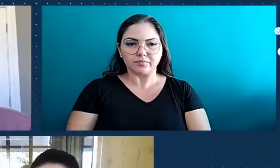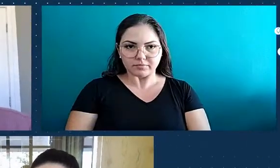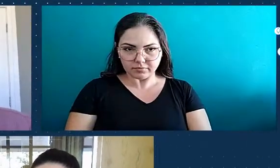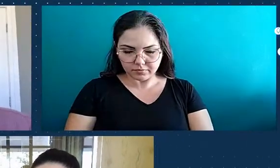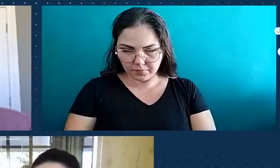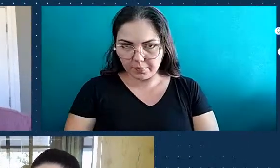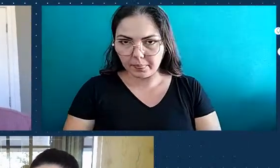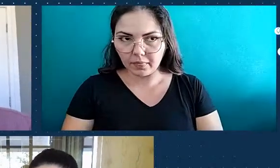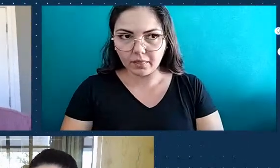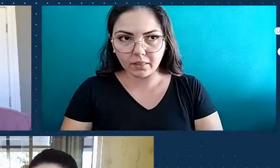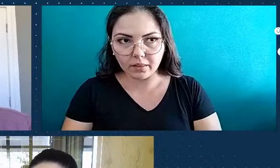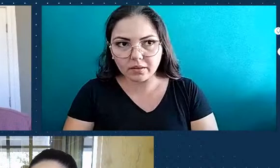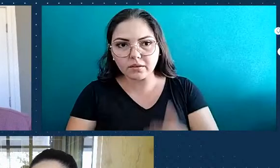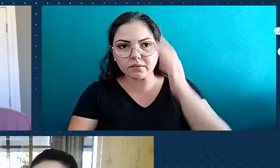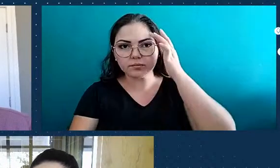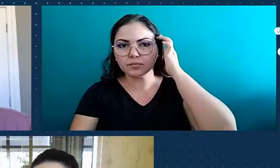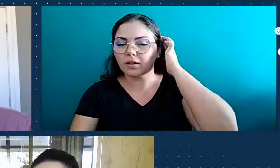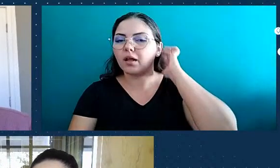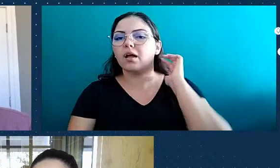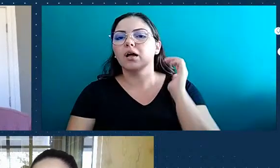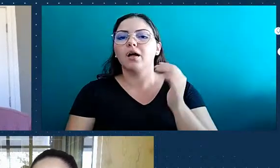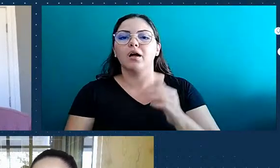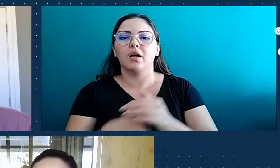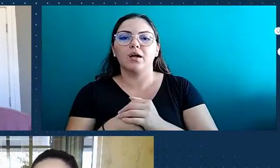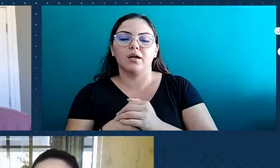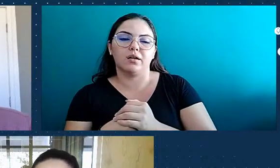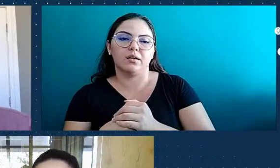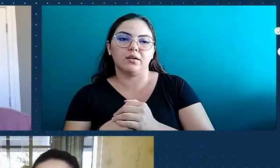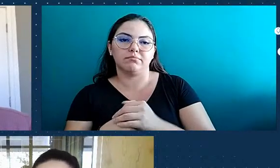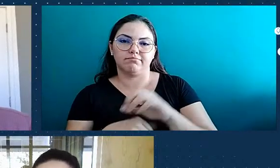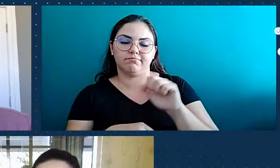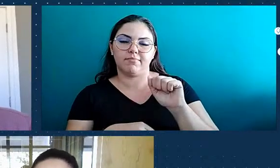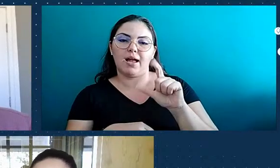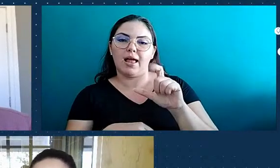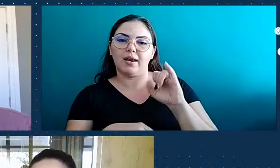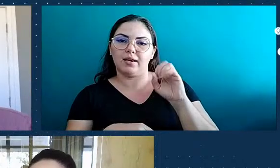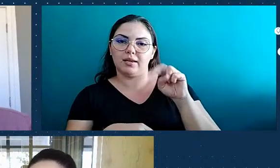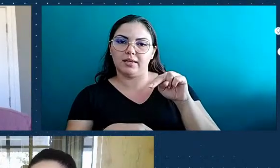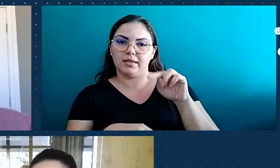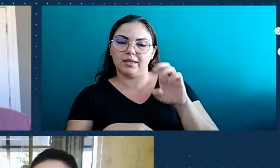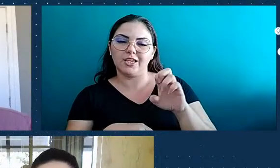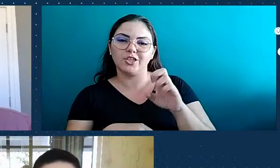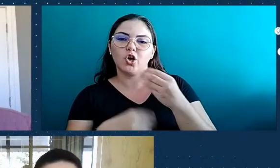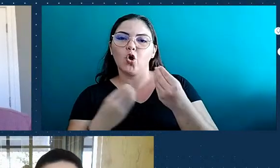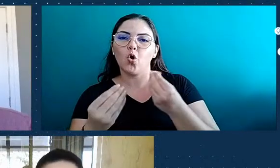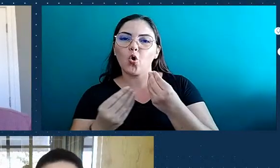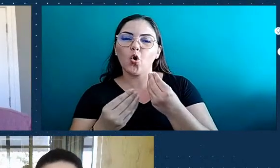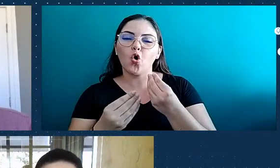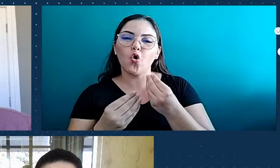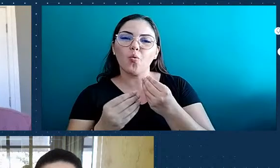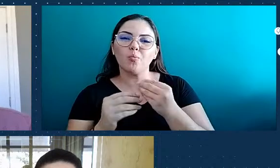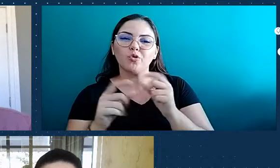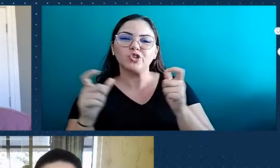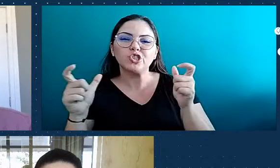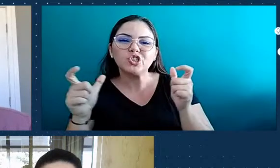curso como doutorado com temas que não estão diretamente vinculados aos temas dos professores das